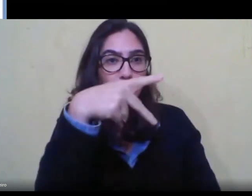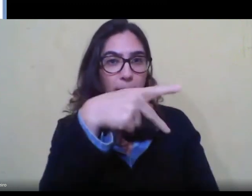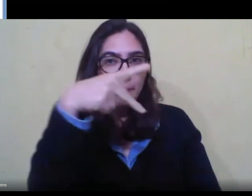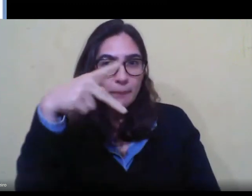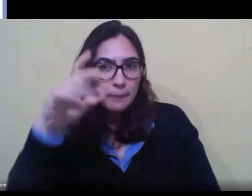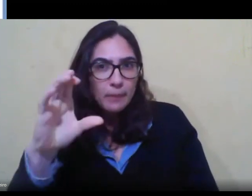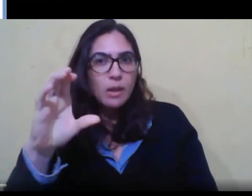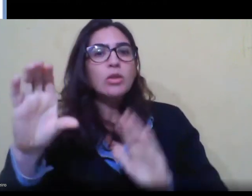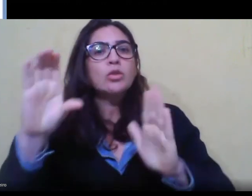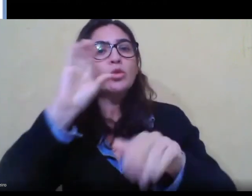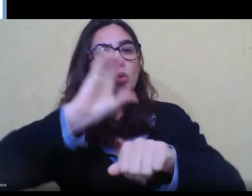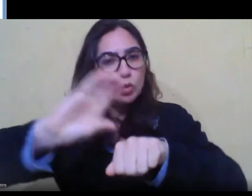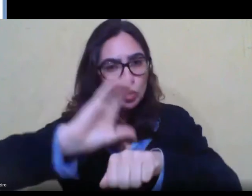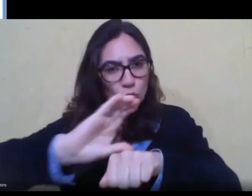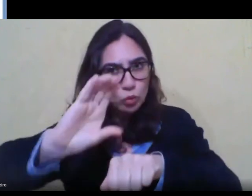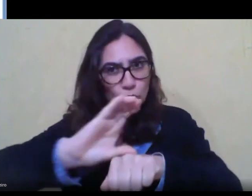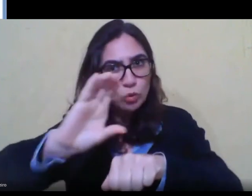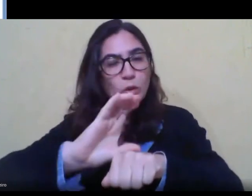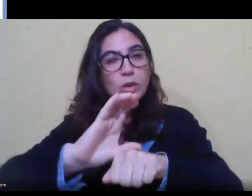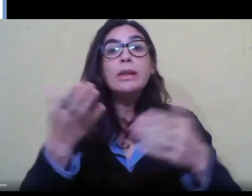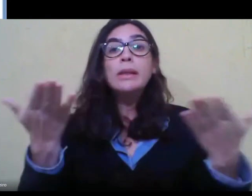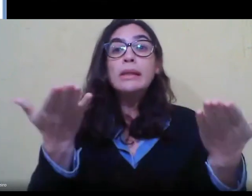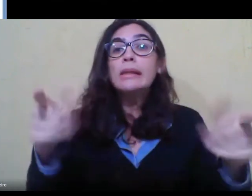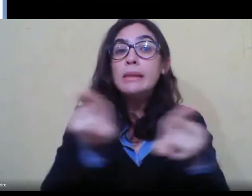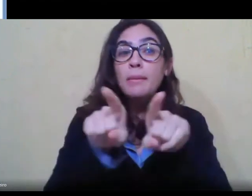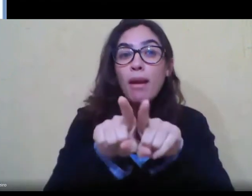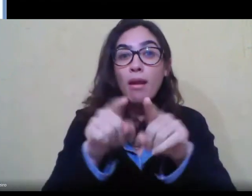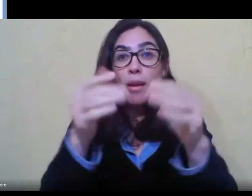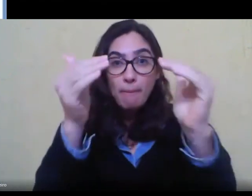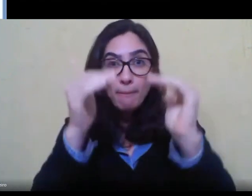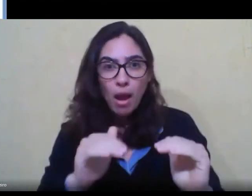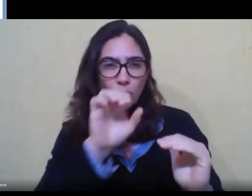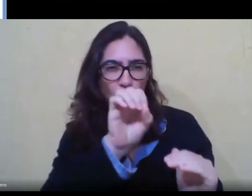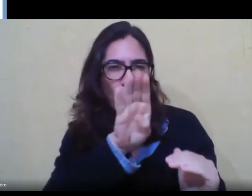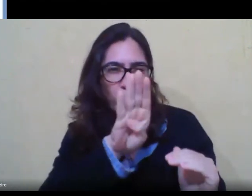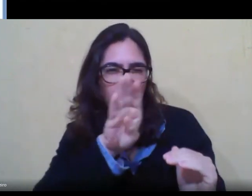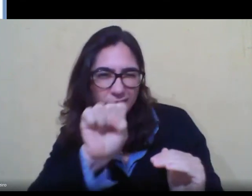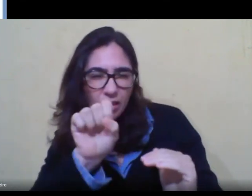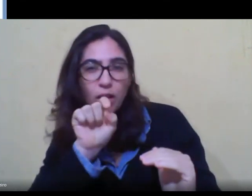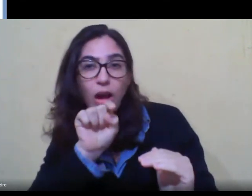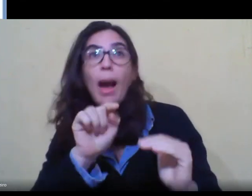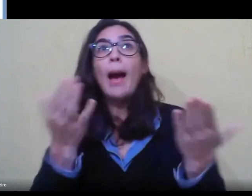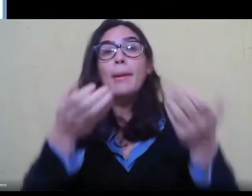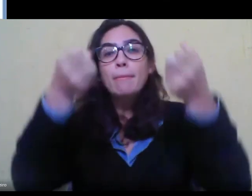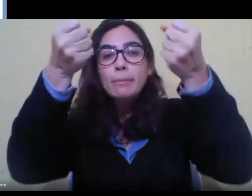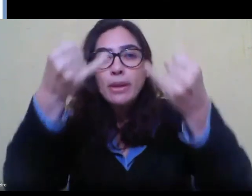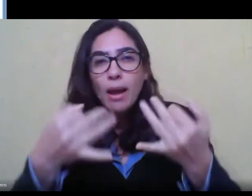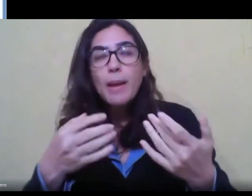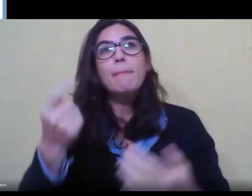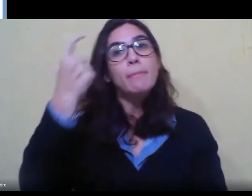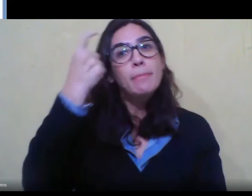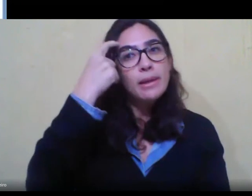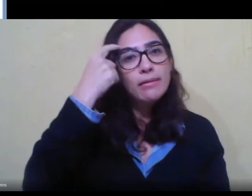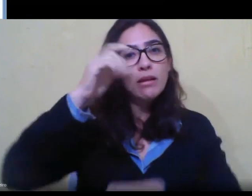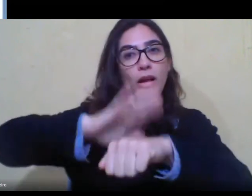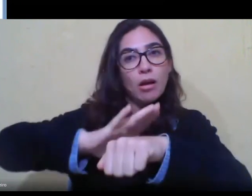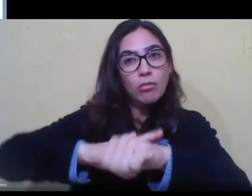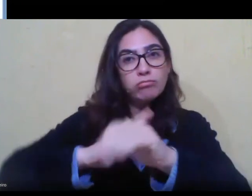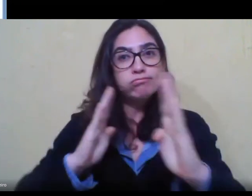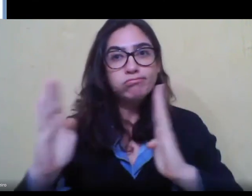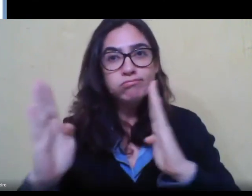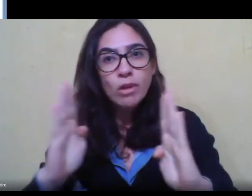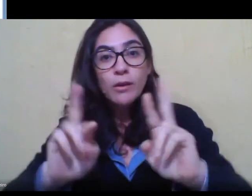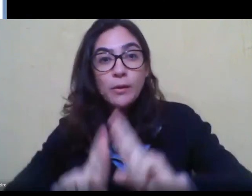falaram, considerando esse período de excepcionalidade, indicam-se também, e aí o professor tem a liberdade